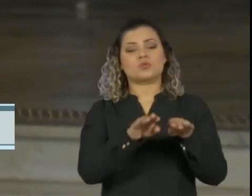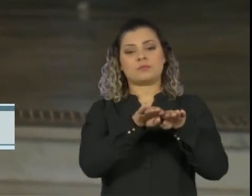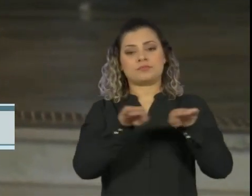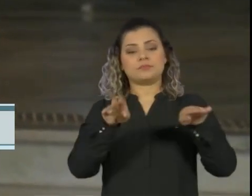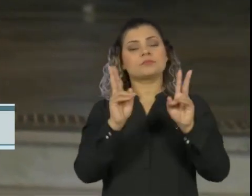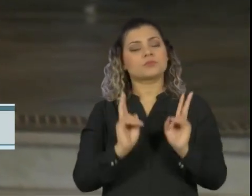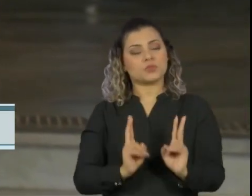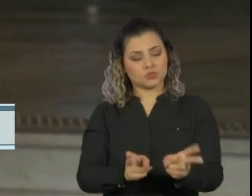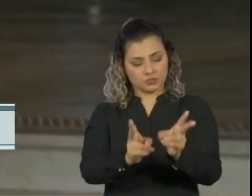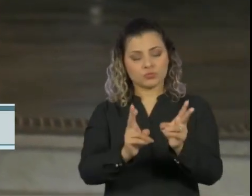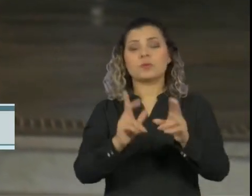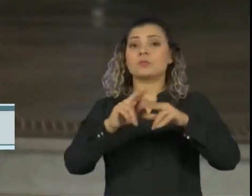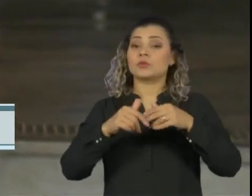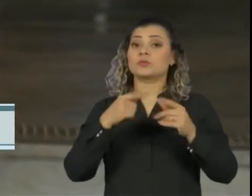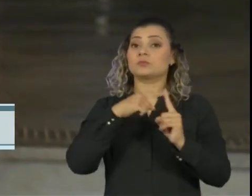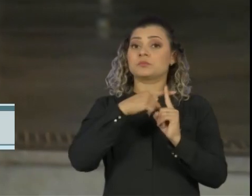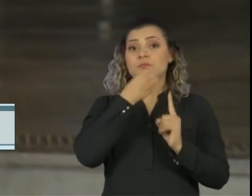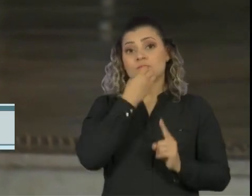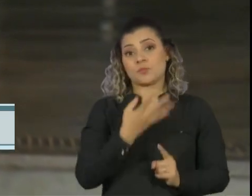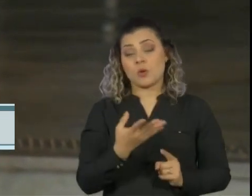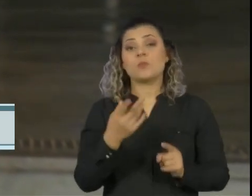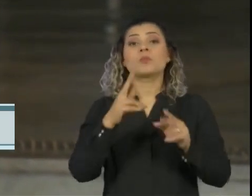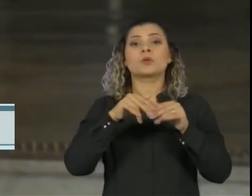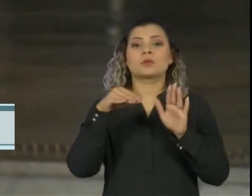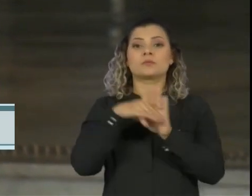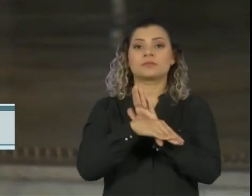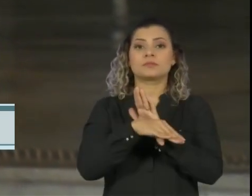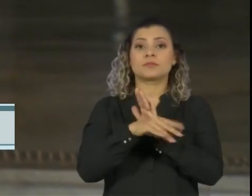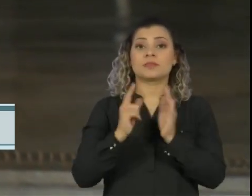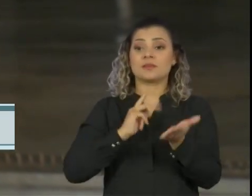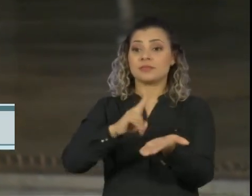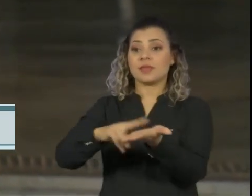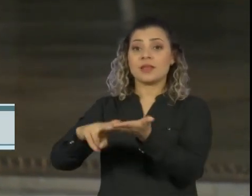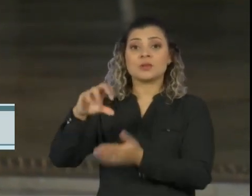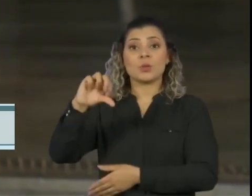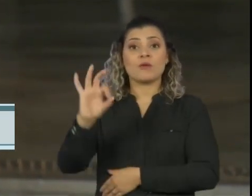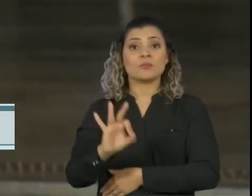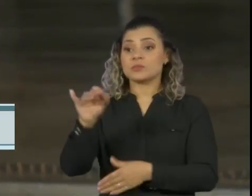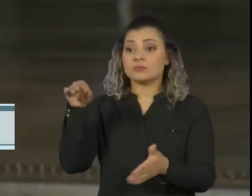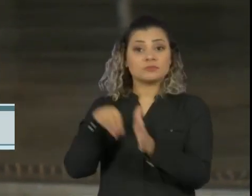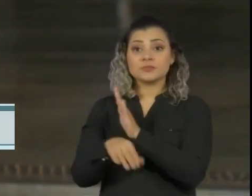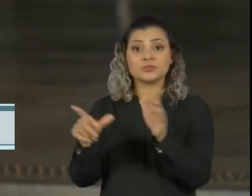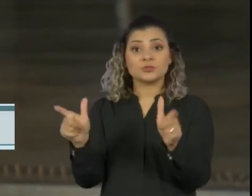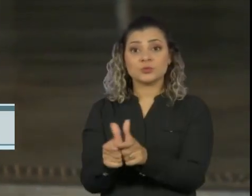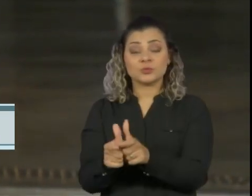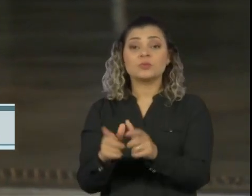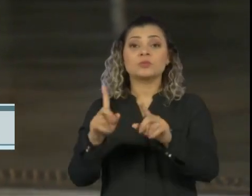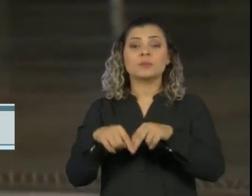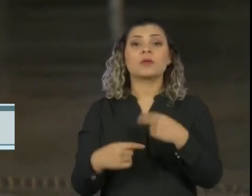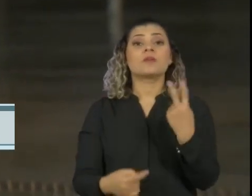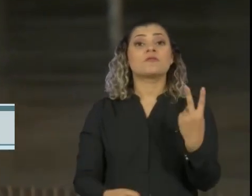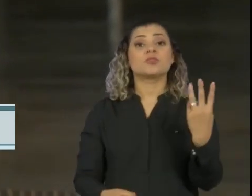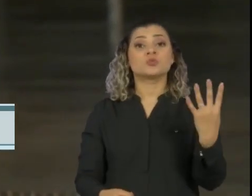também e se tornando mais positivo, com uma queda de internações aqui de 9% e de óbitos de